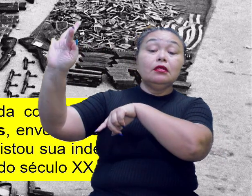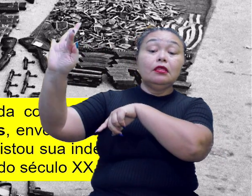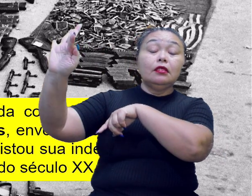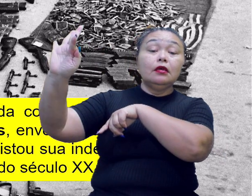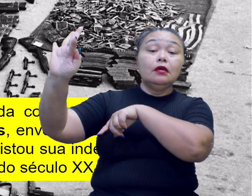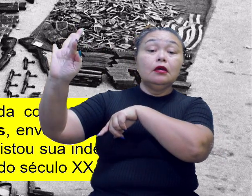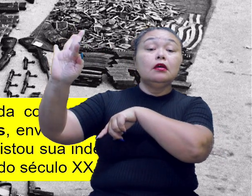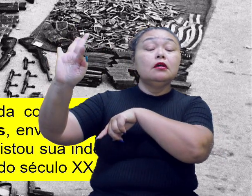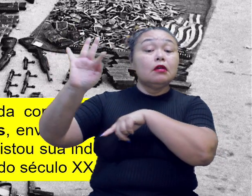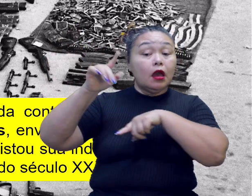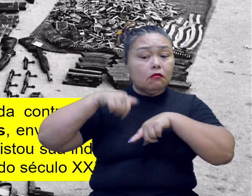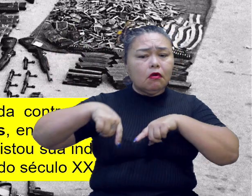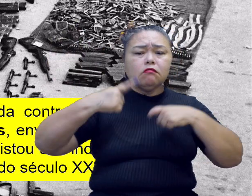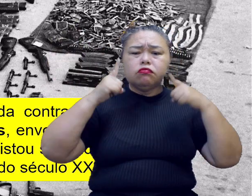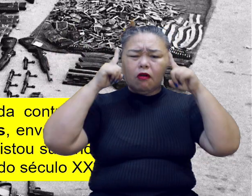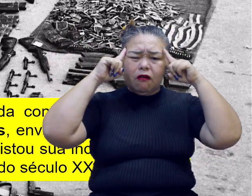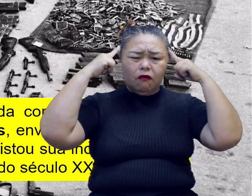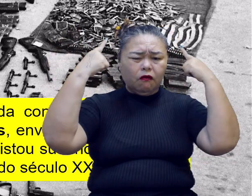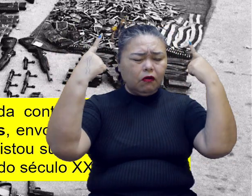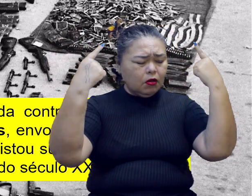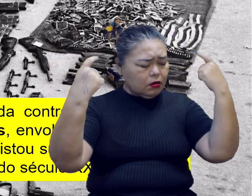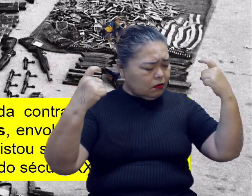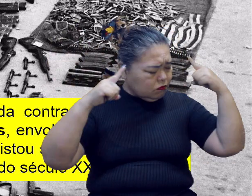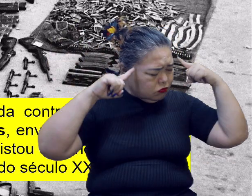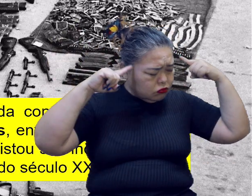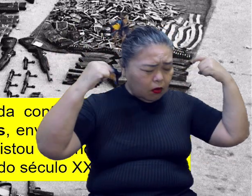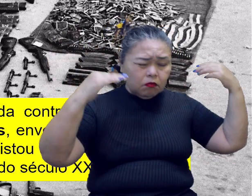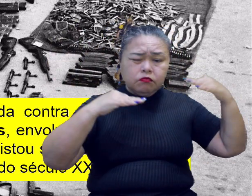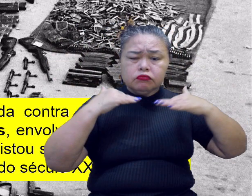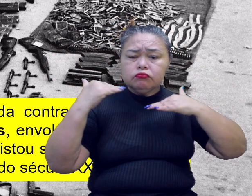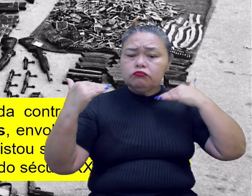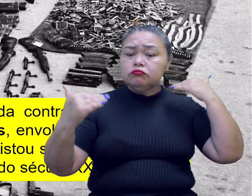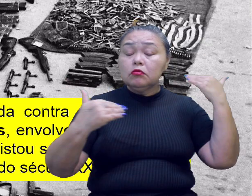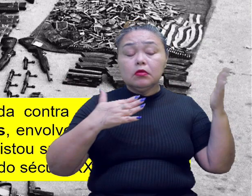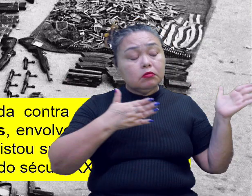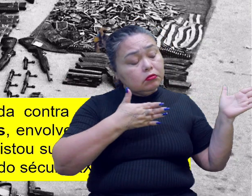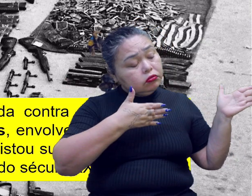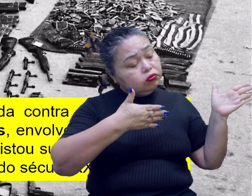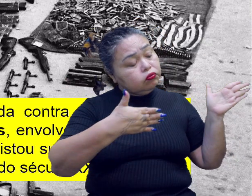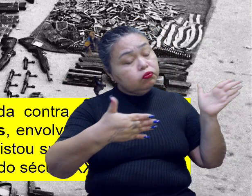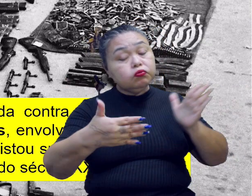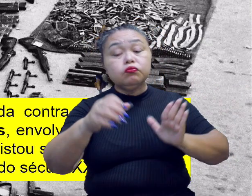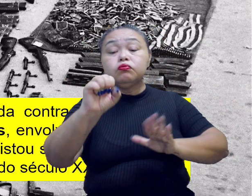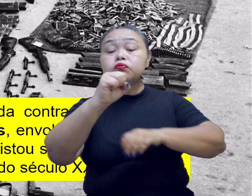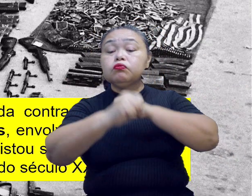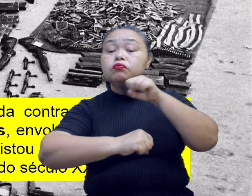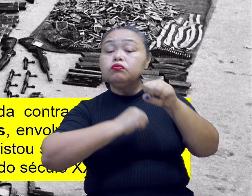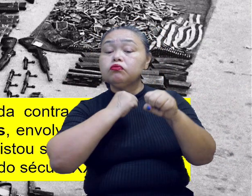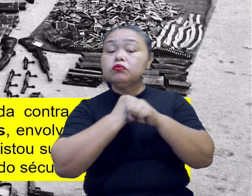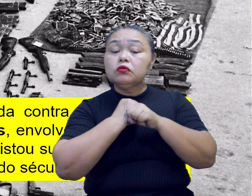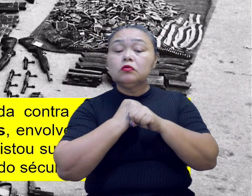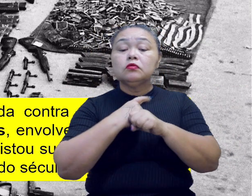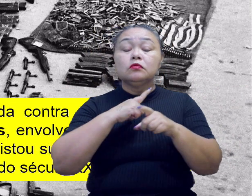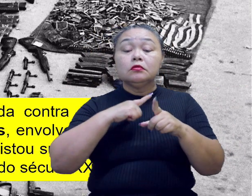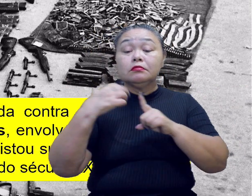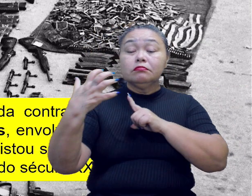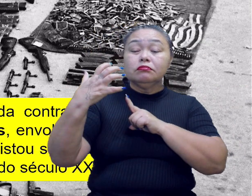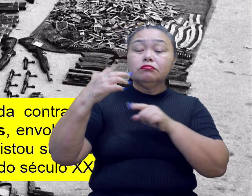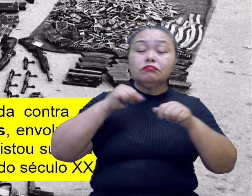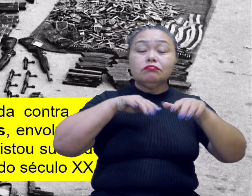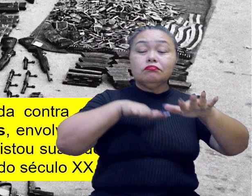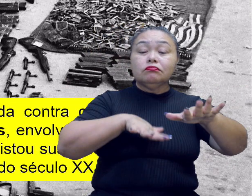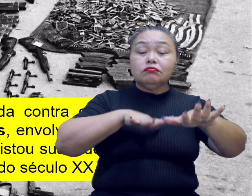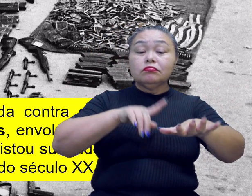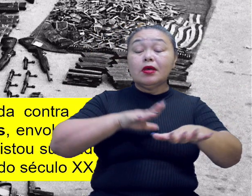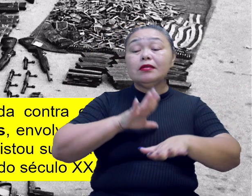foi extremamente violento e durou 8 anos, envolvendo guerrilha, repressão militar e